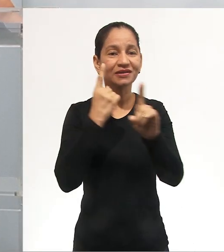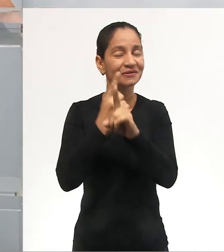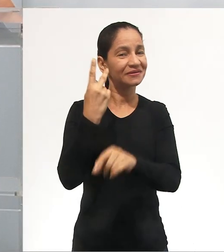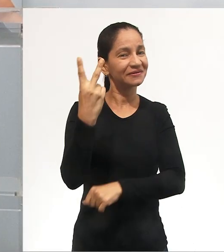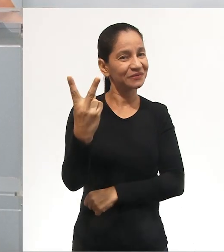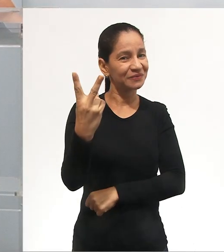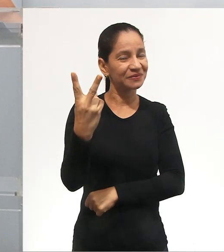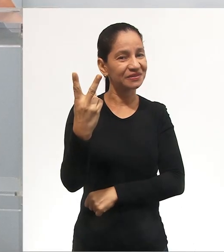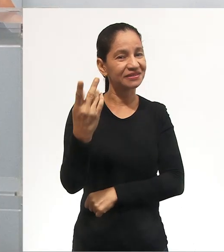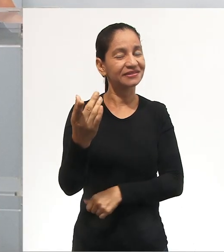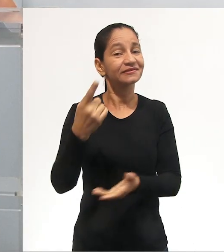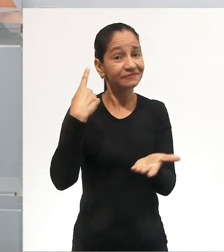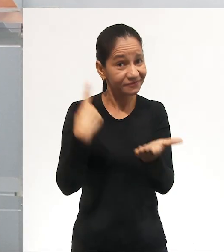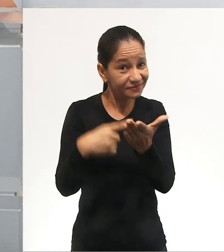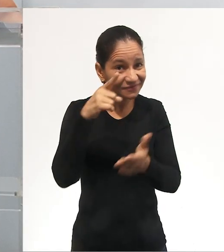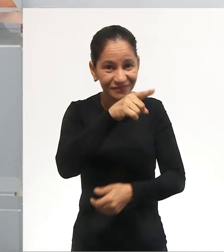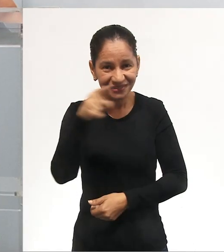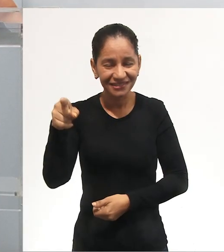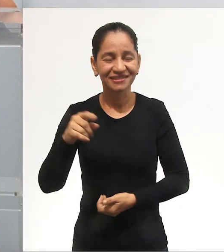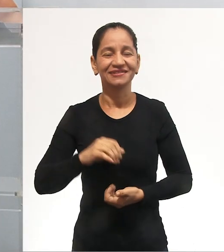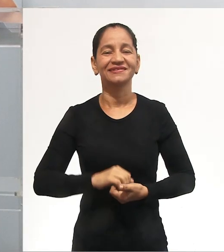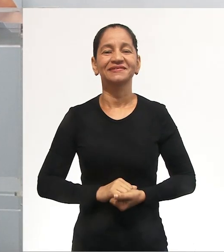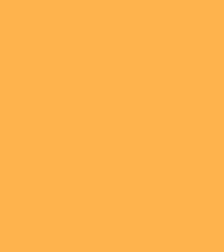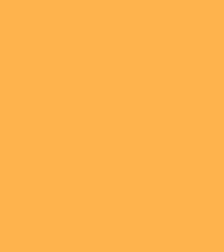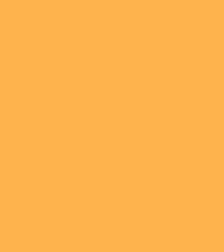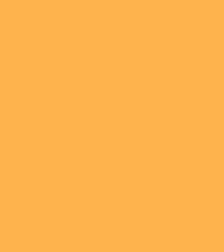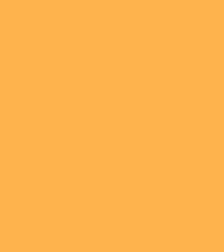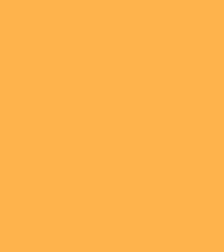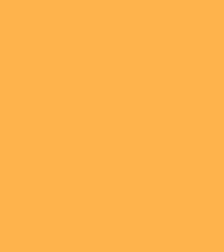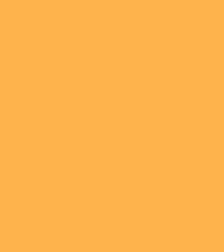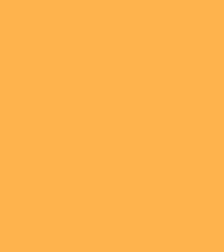vemos na aula 2. Conto com vocês, muito obrigada.